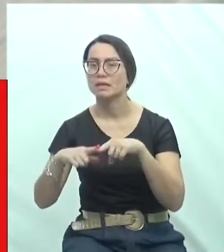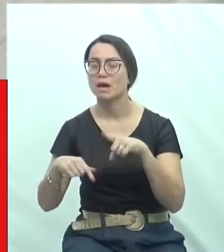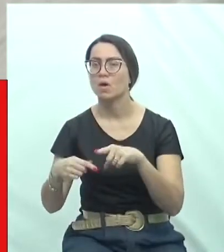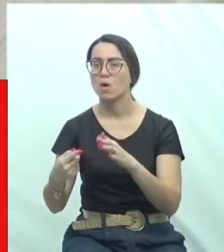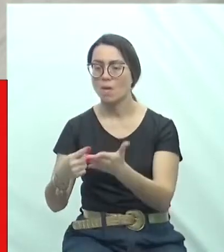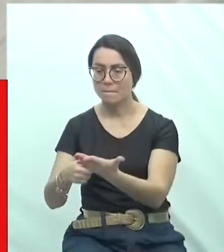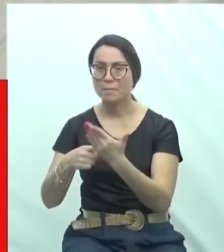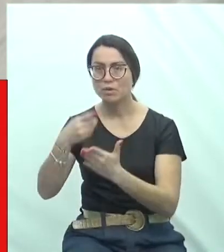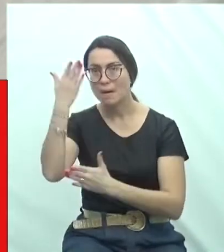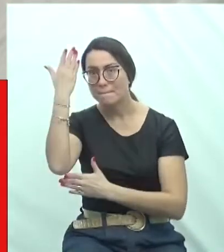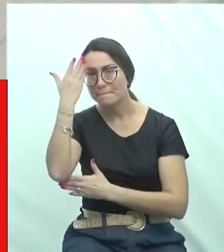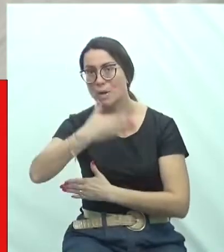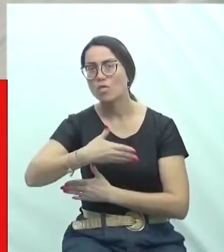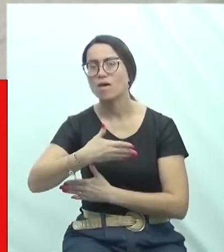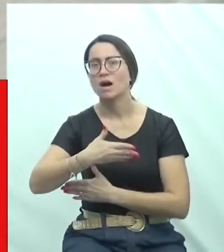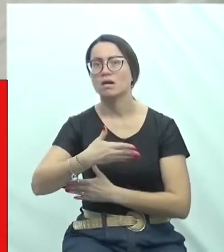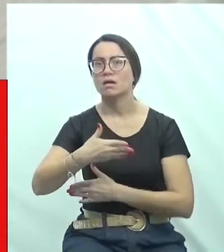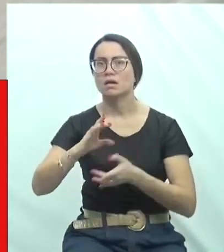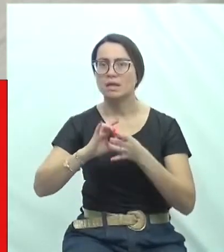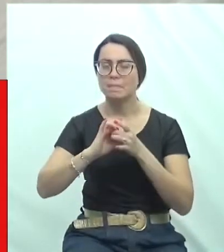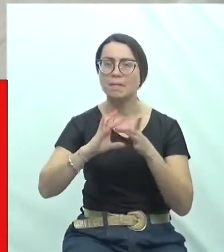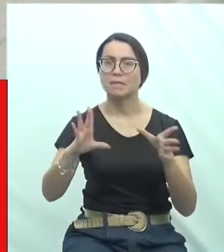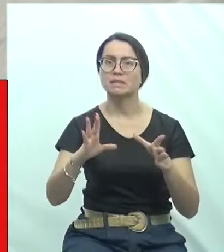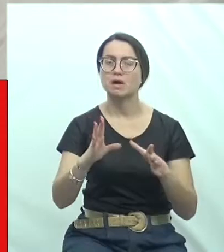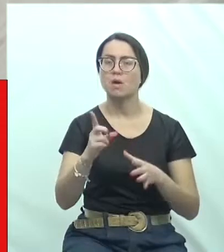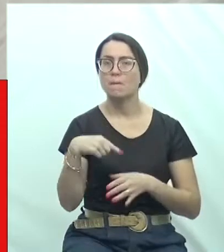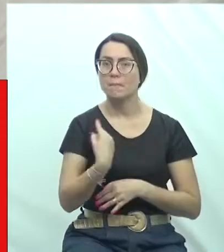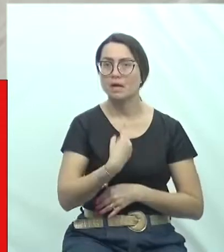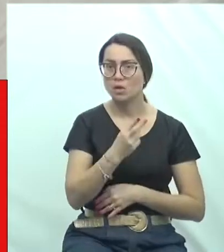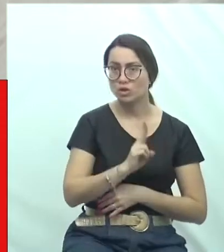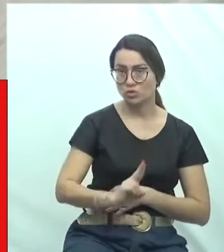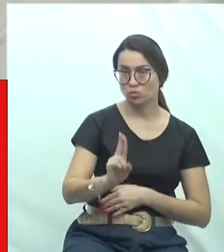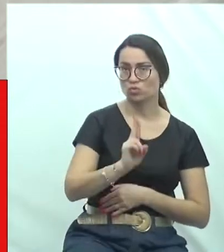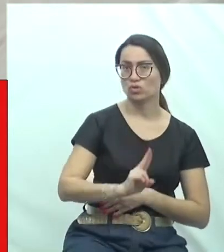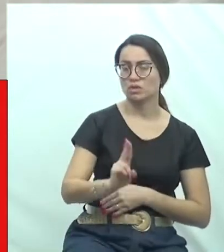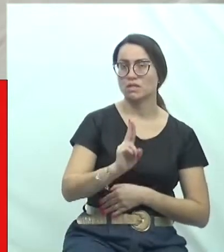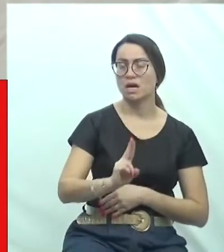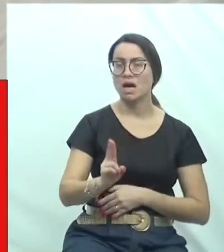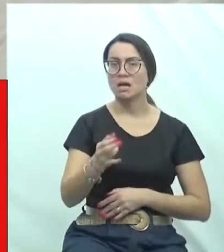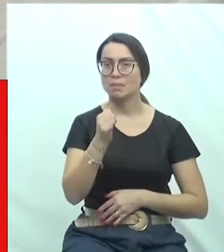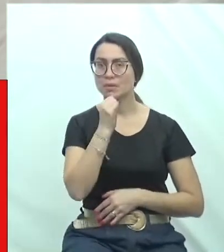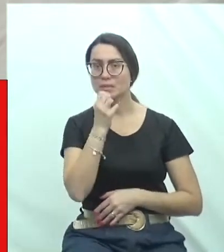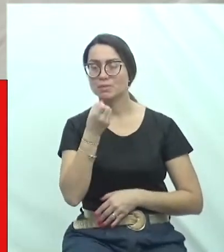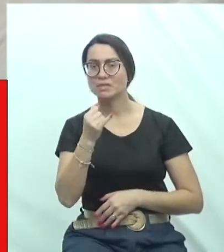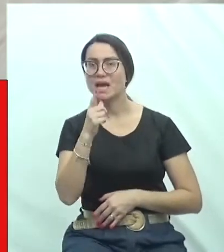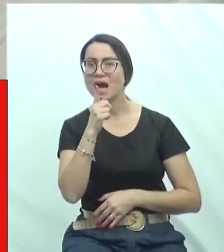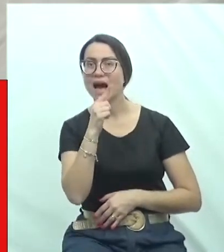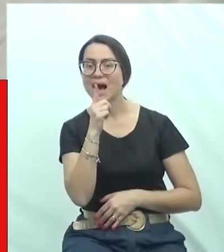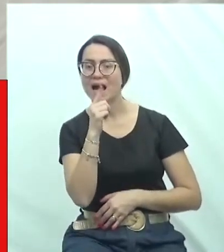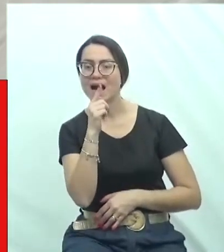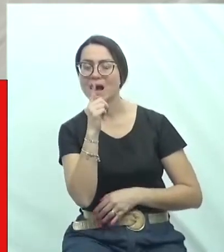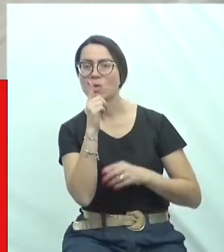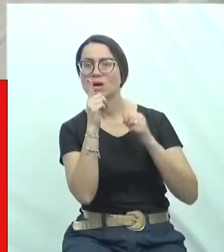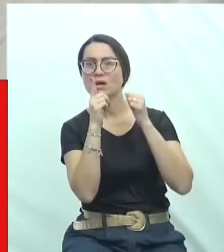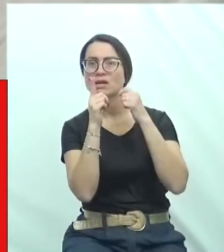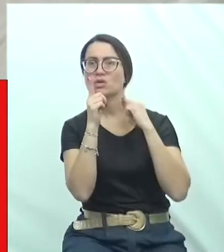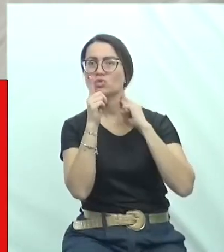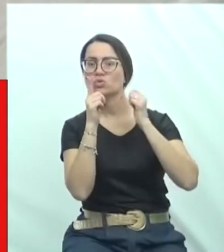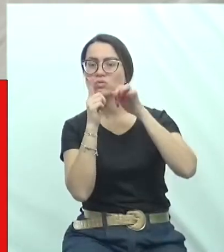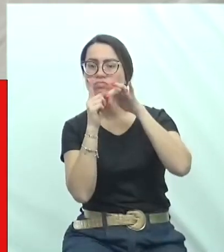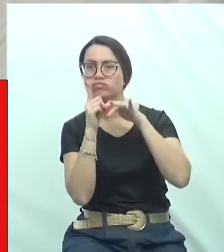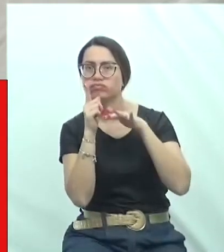acreditado para isso, me provar que realmente não tem como contaminar nossa água, aí sim a Casam vai